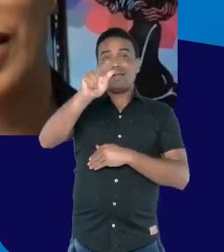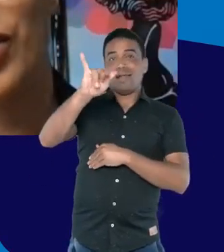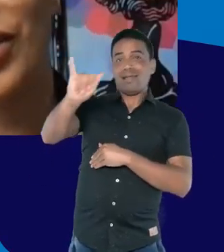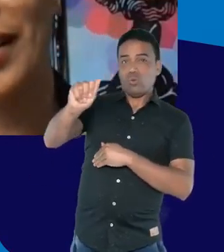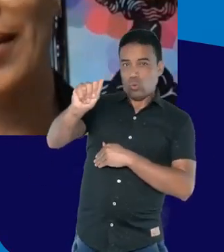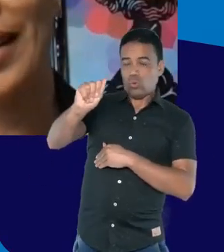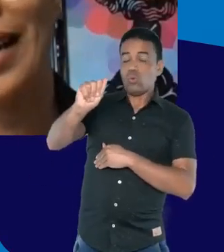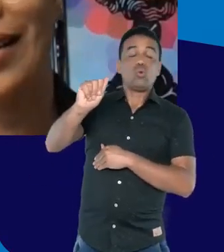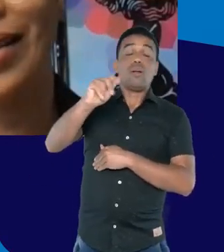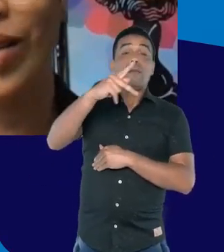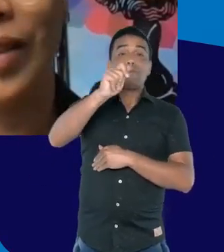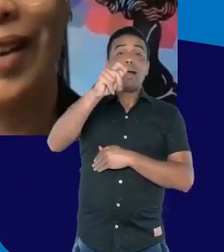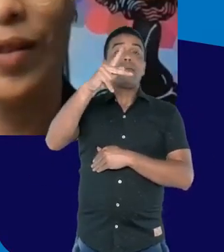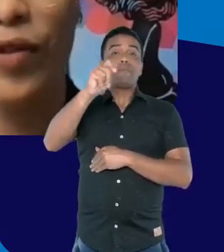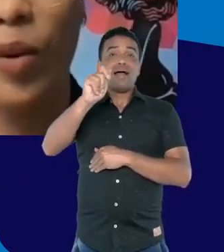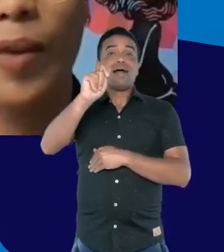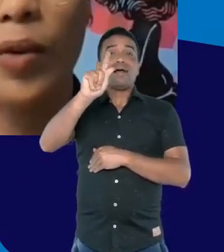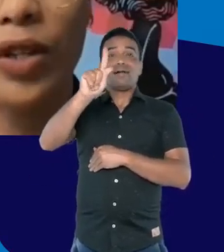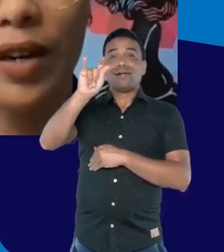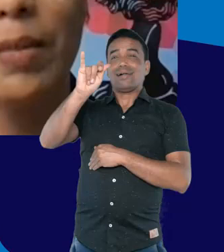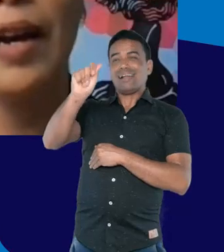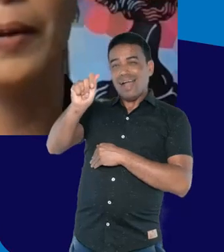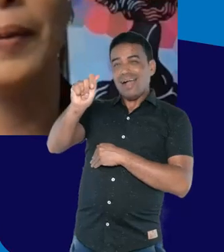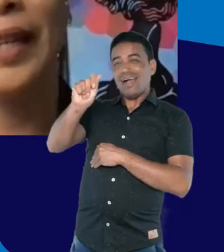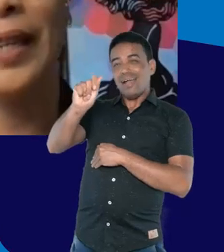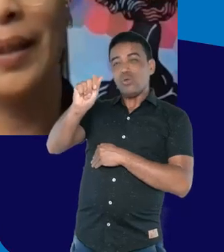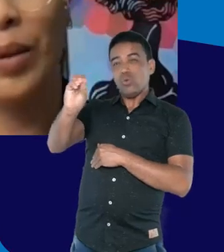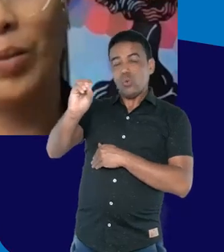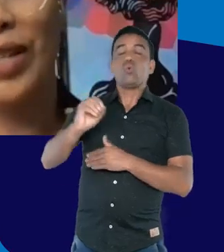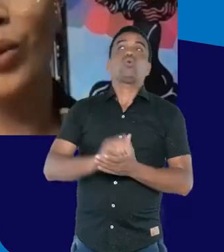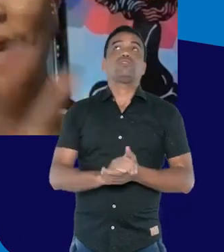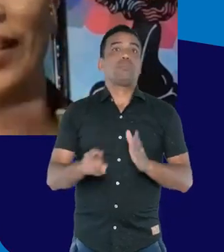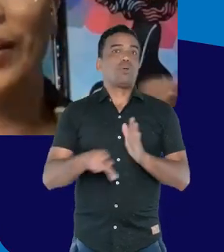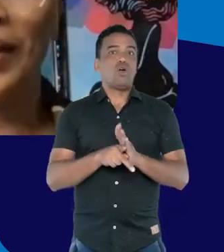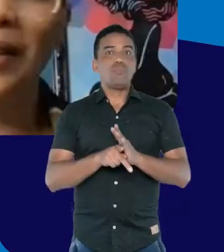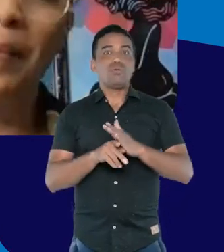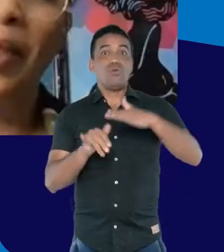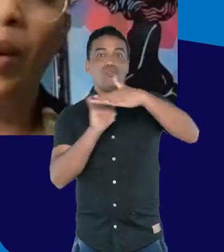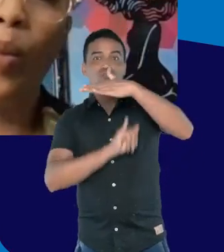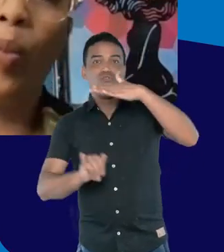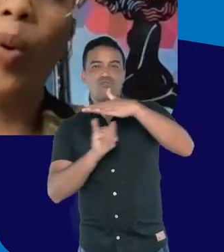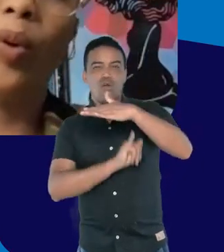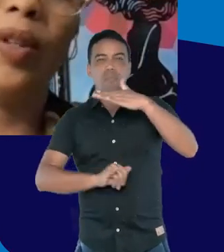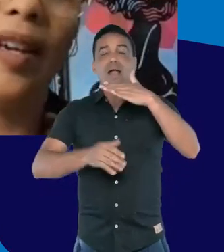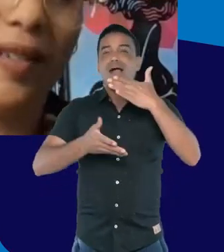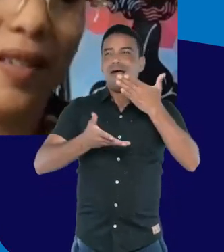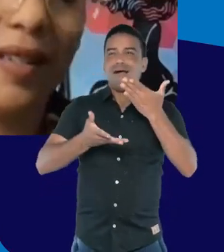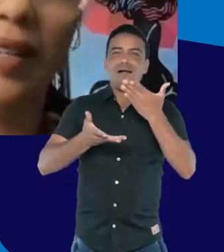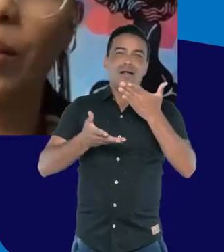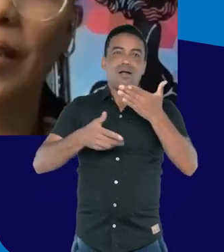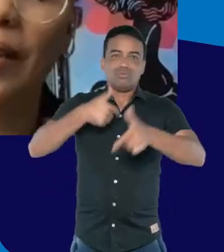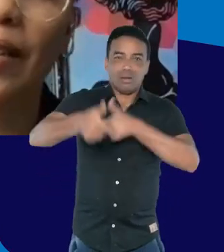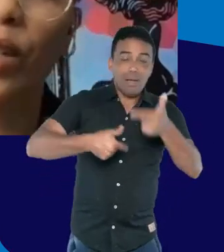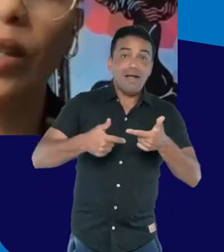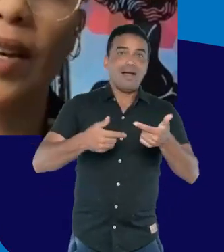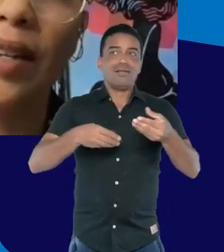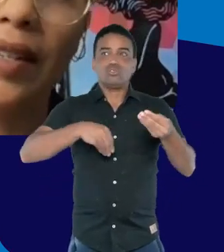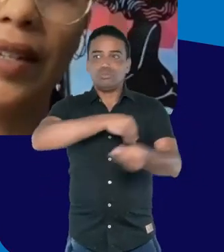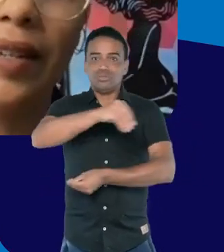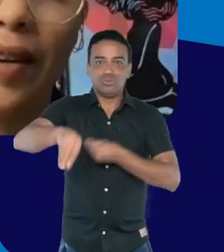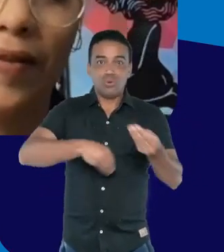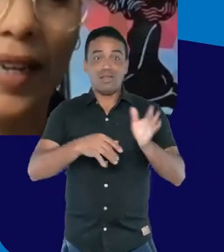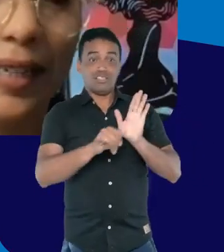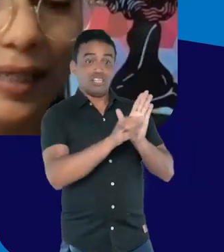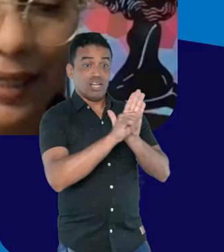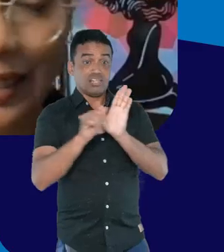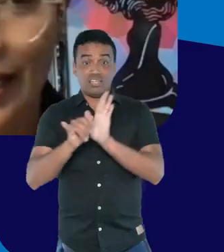de gênero e raça no mercado formal de trabalho. Então, misturando aí um pouco das minhas identidades